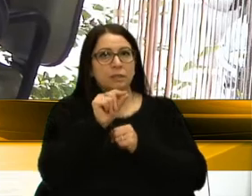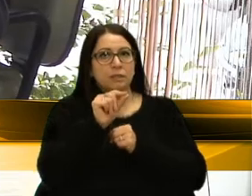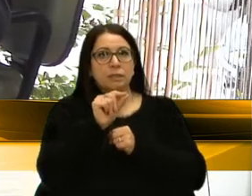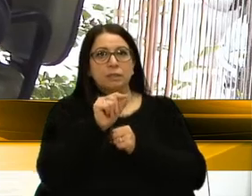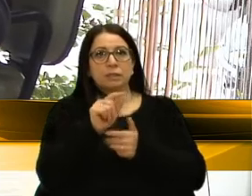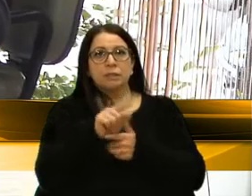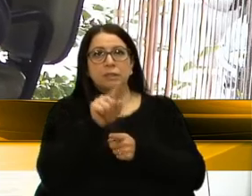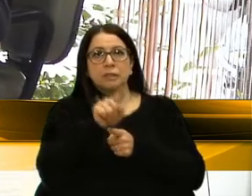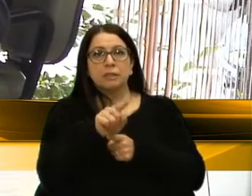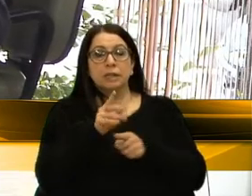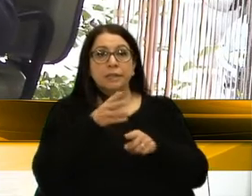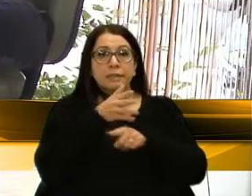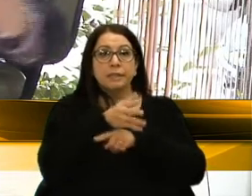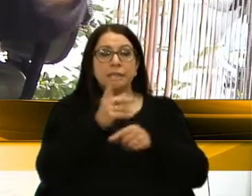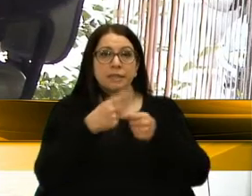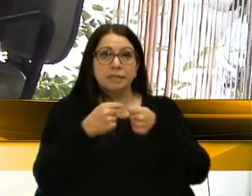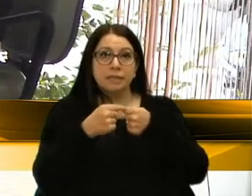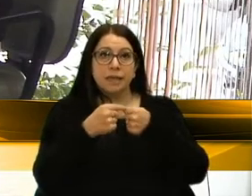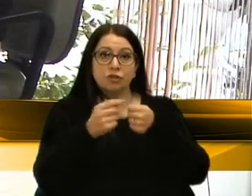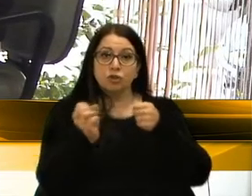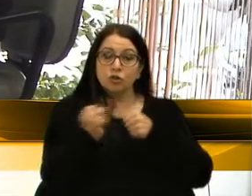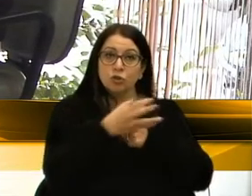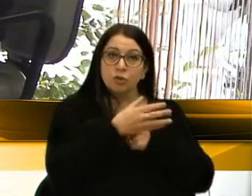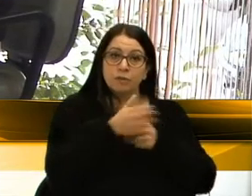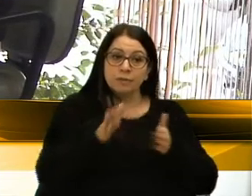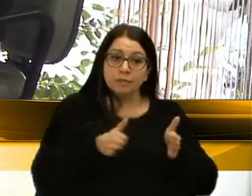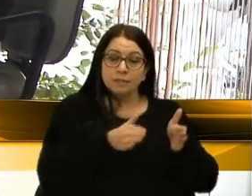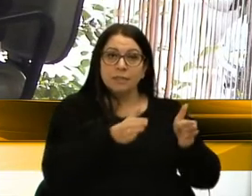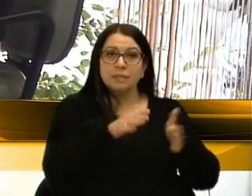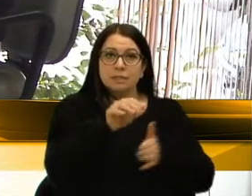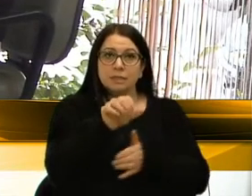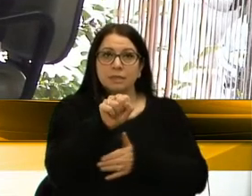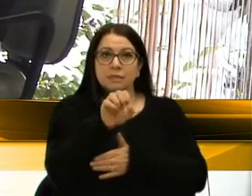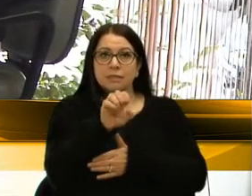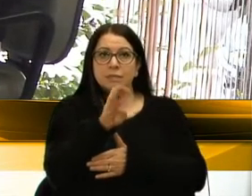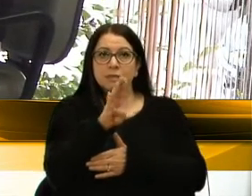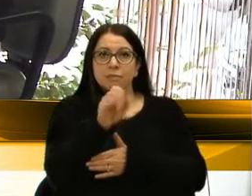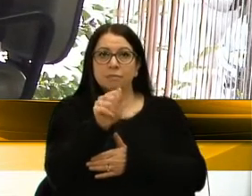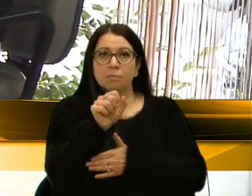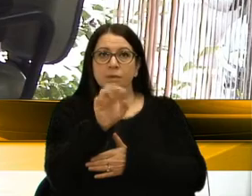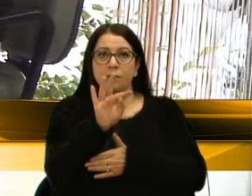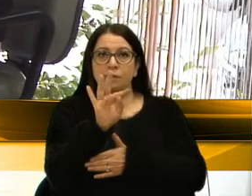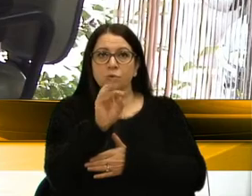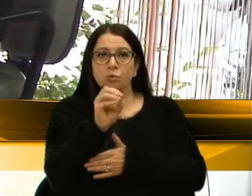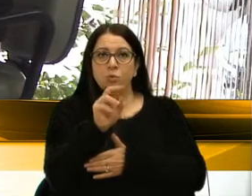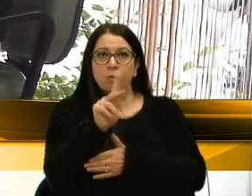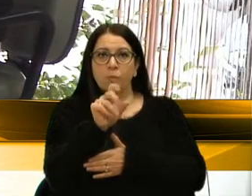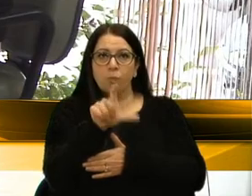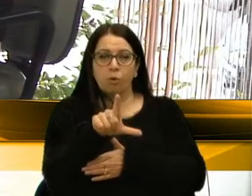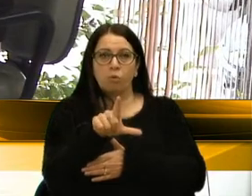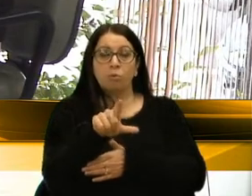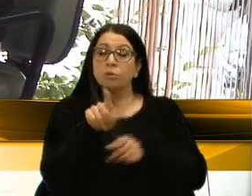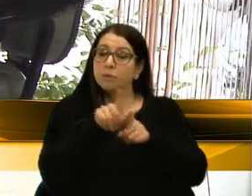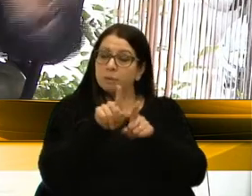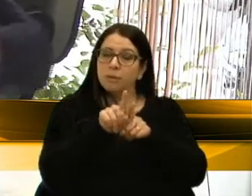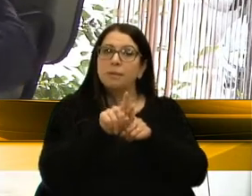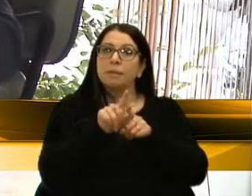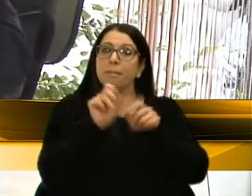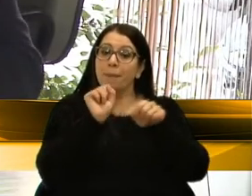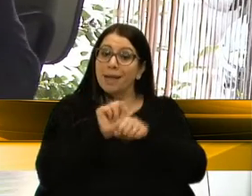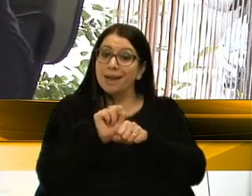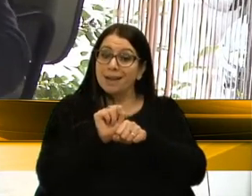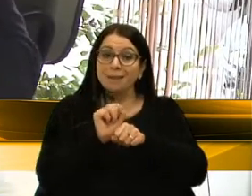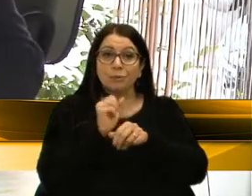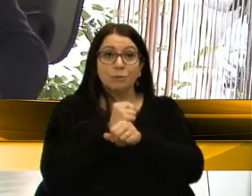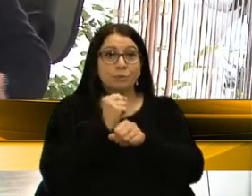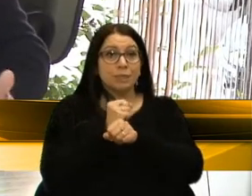a entrada da Cidade Nova, pegou a estrada de Sebastopol a Santa Lúcia, que está parado aquela obra, tem que